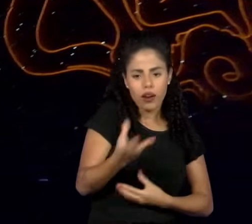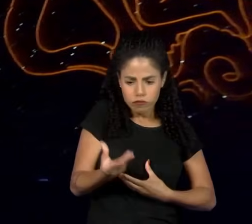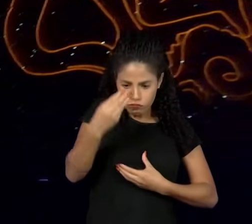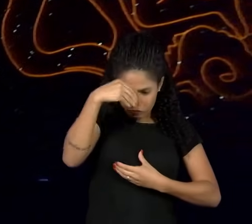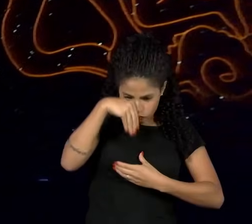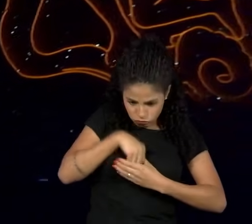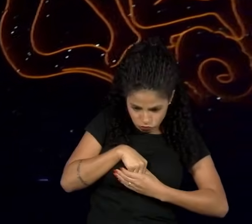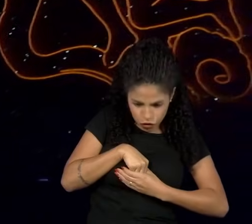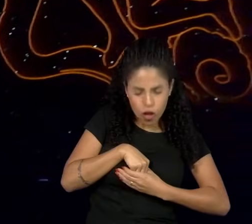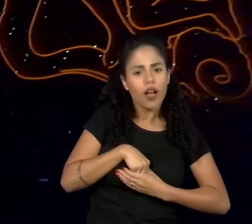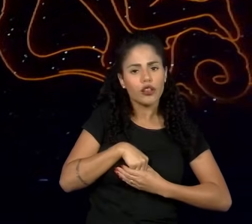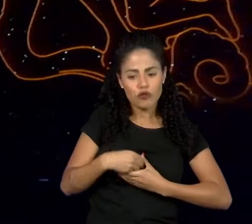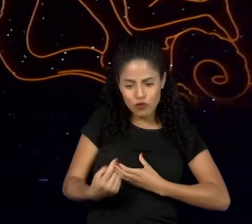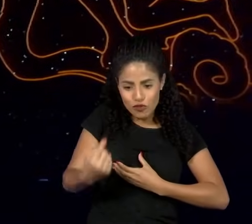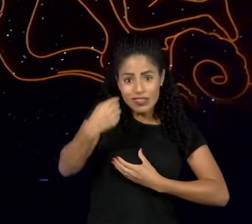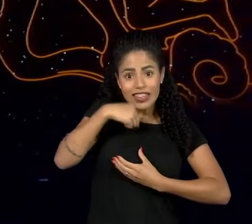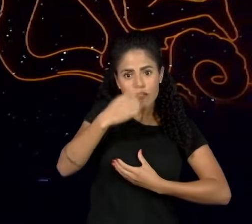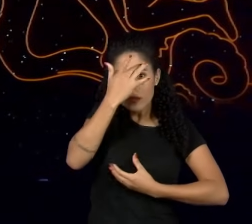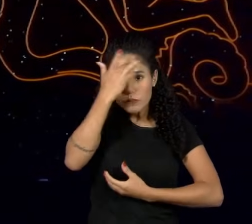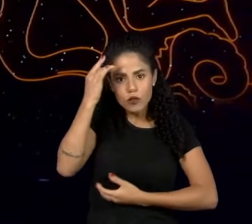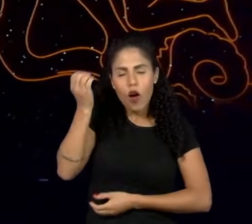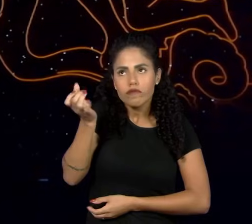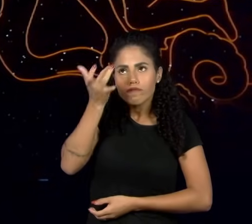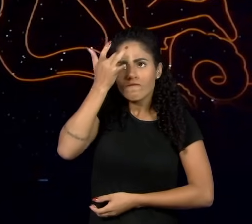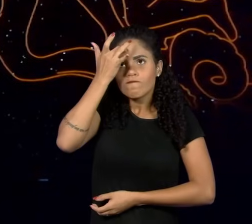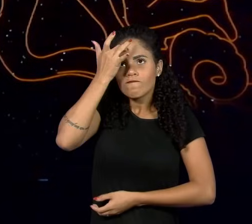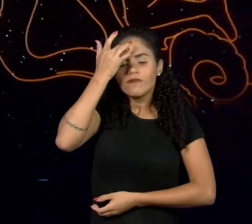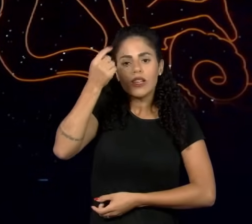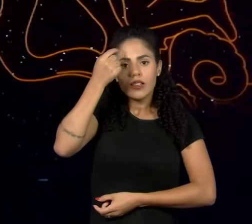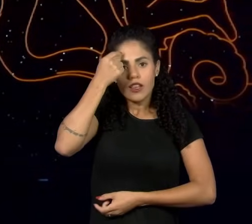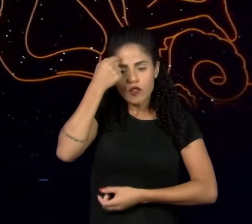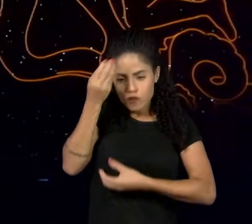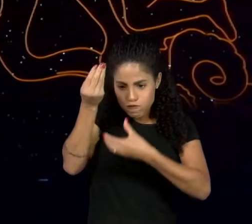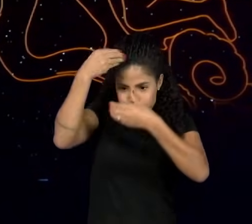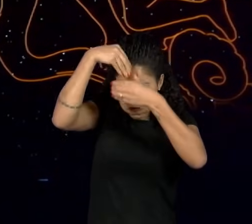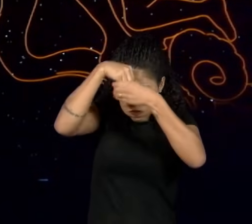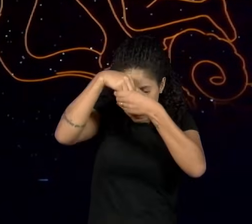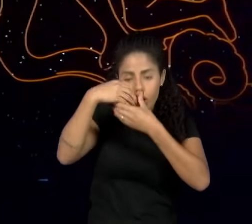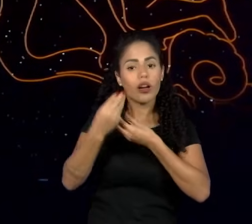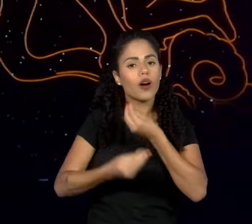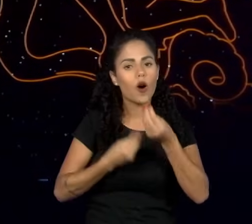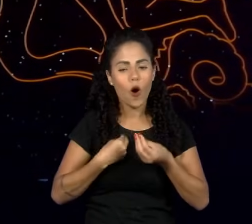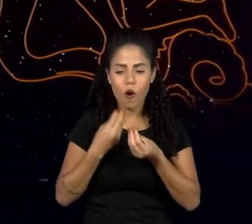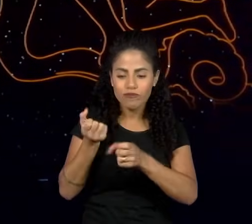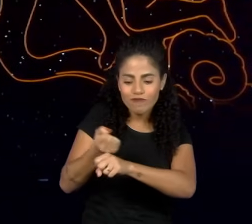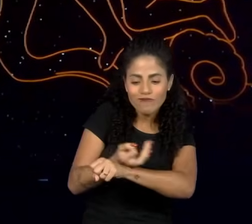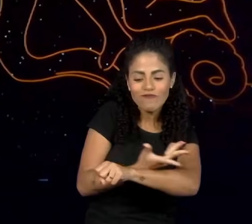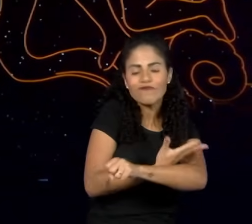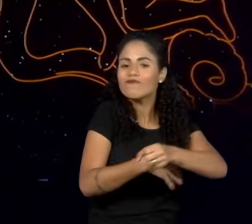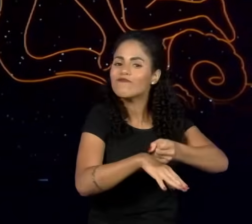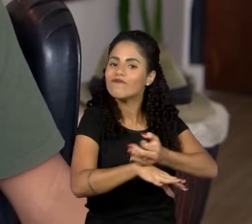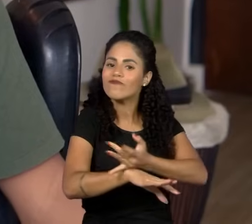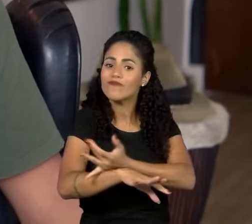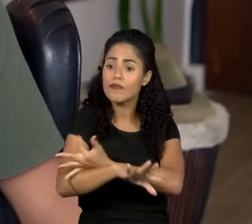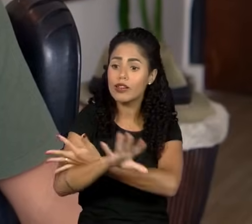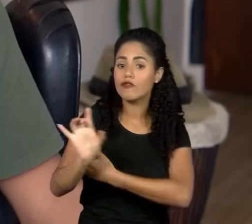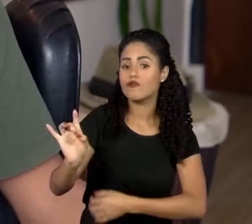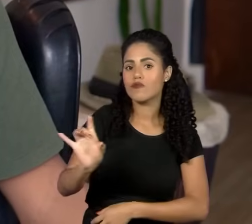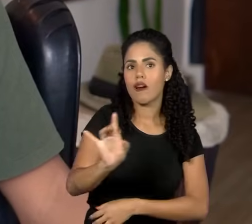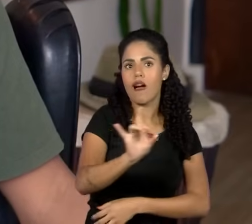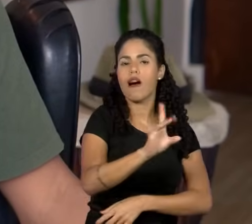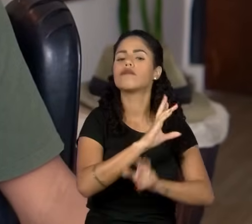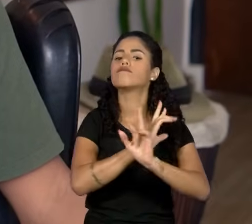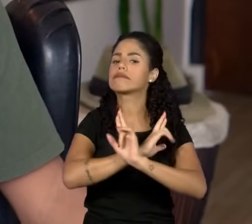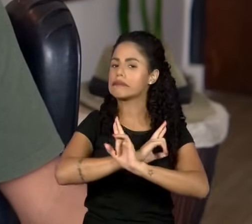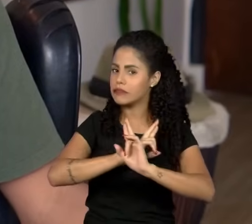ou a criança interior, ou a memória, né? Então vai dizer que a memória dessa pessoa, a parte sensível, a parte subjetiva, é uma